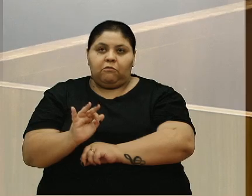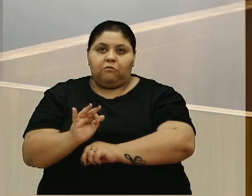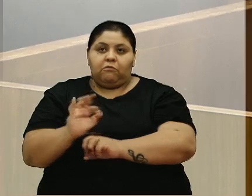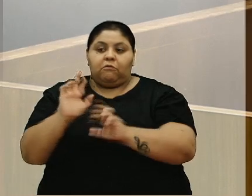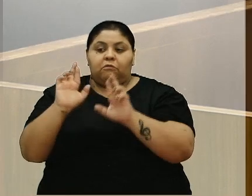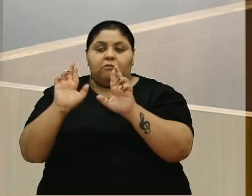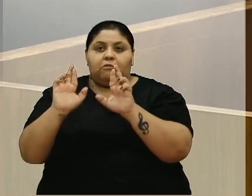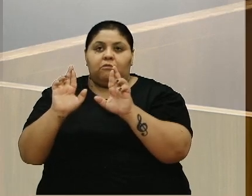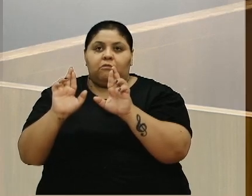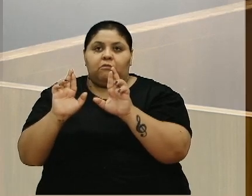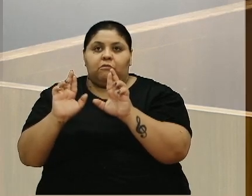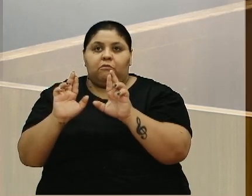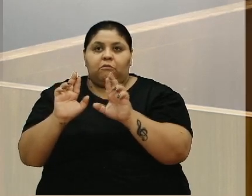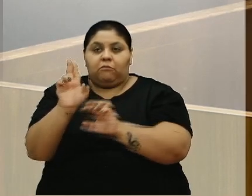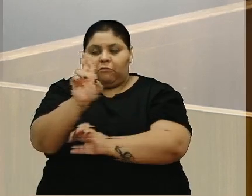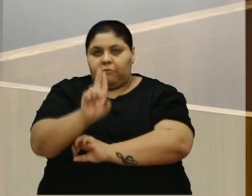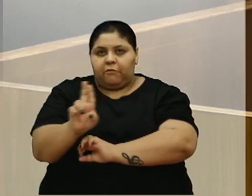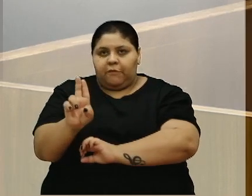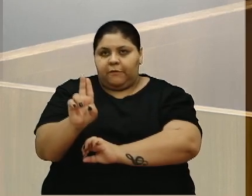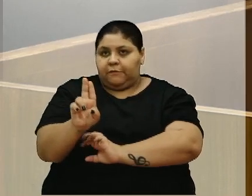tornar uma universidade,